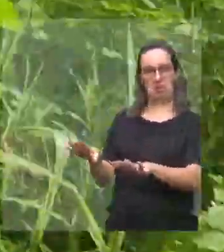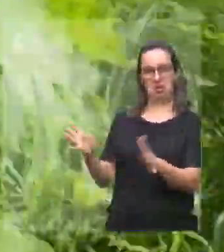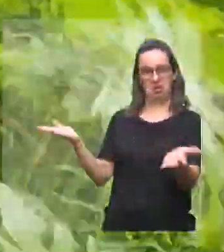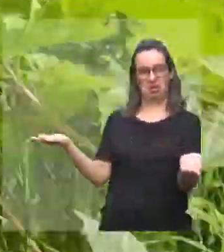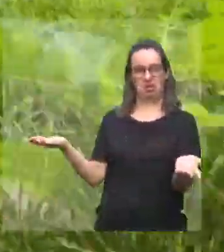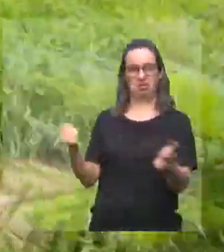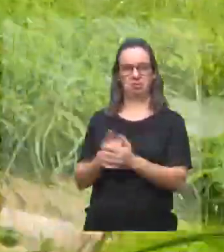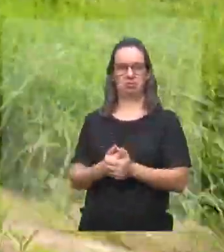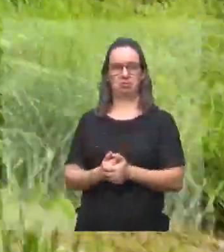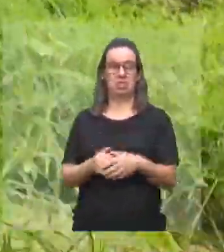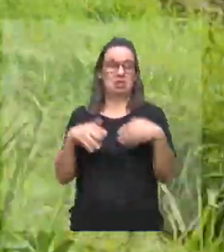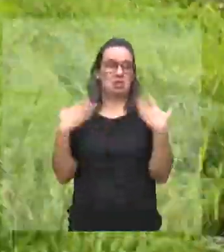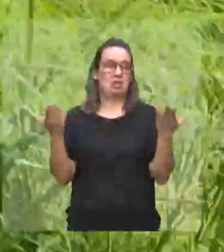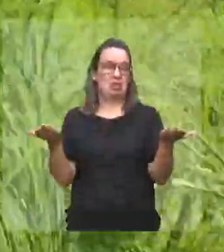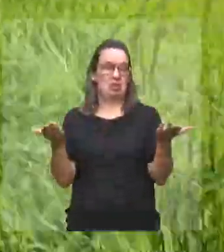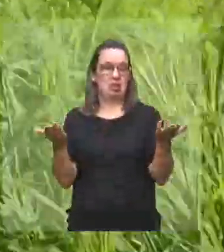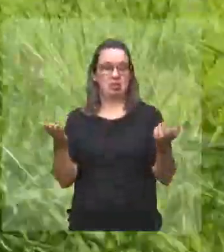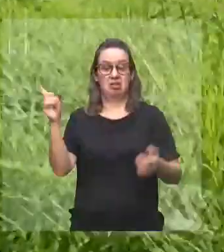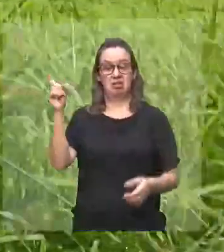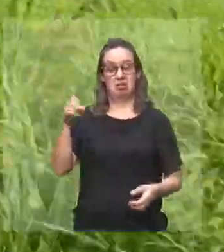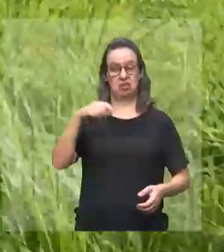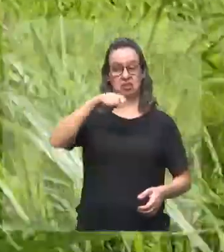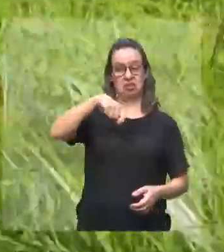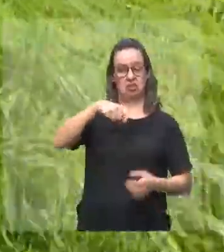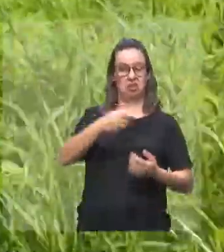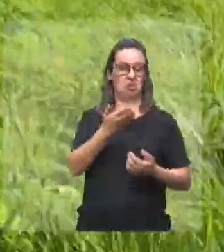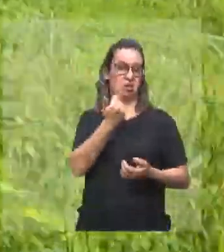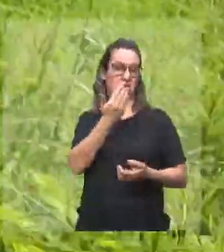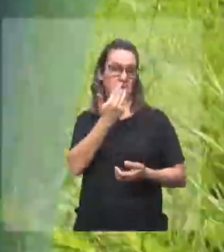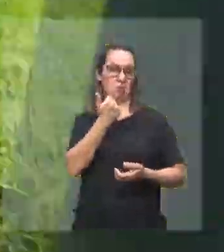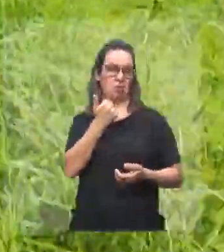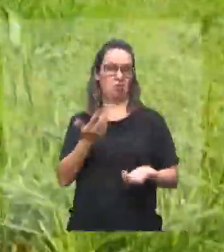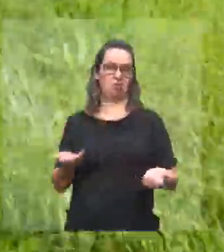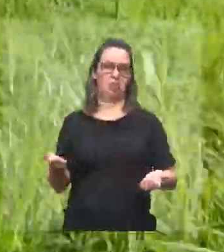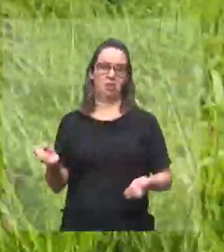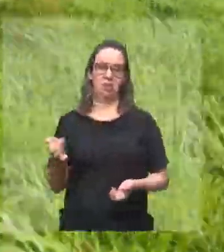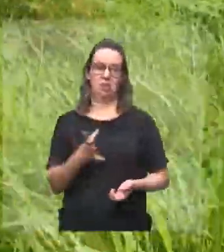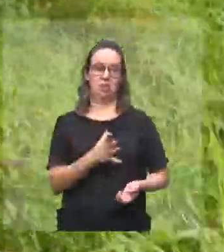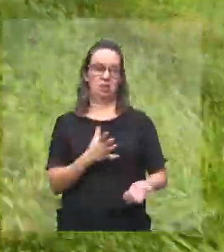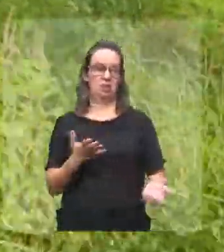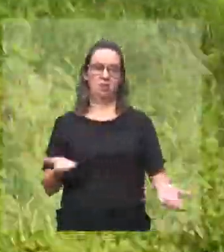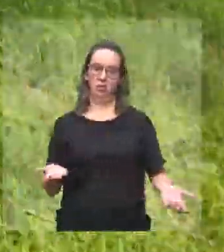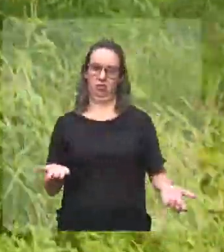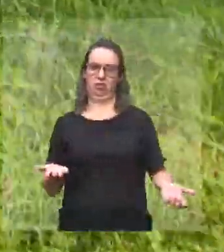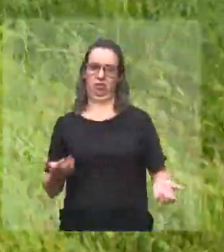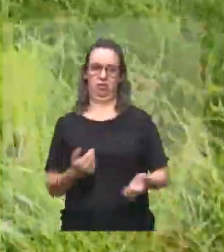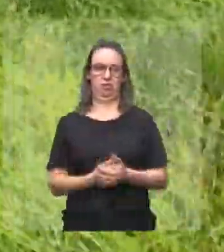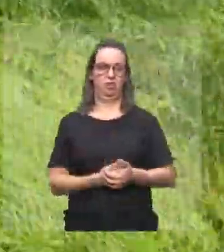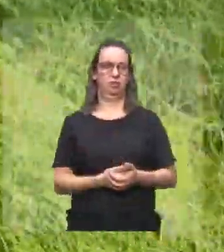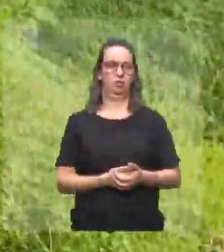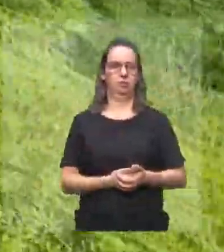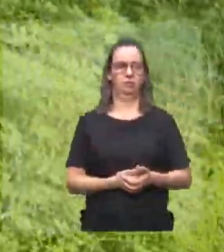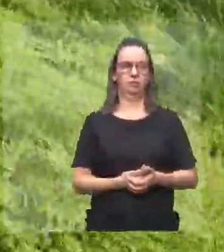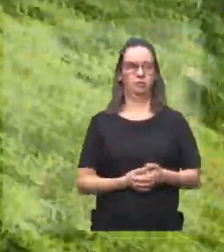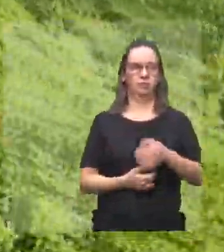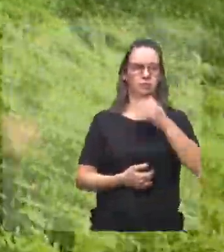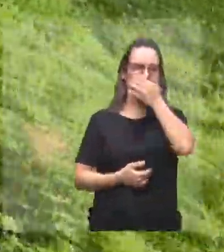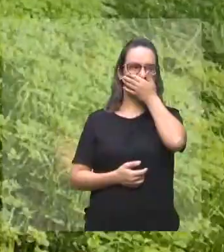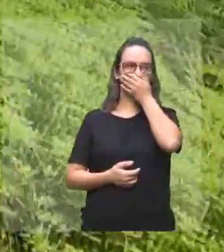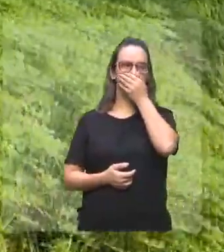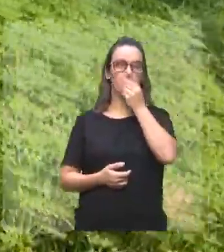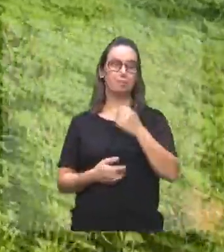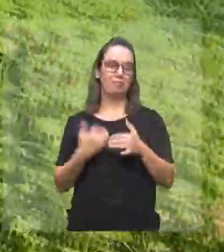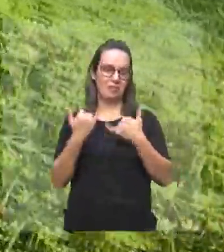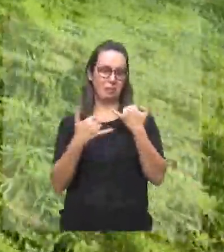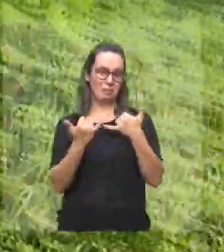Life para ver, né, se tem alguma gastronomia, né, Alexandre? É, vê aí se... Porque